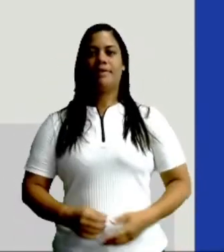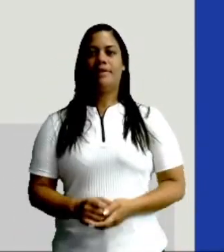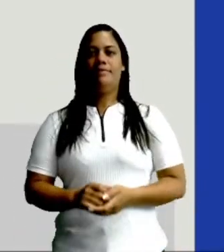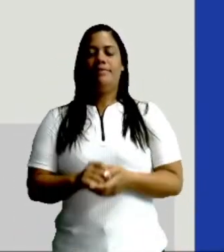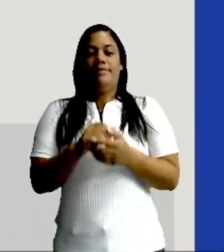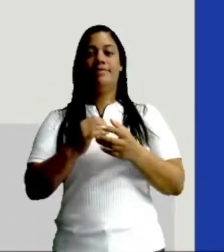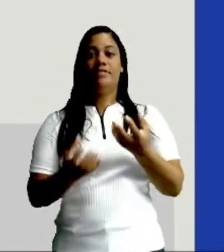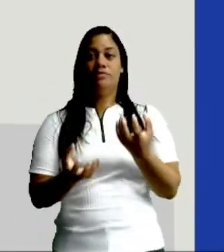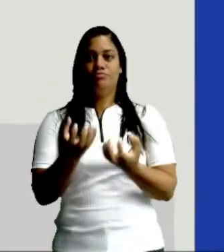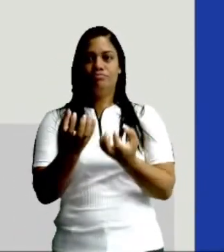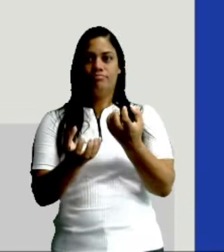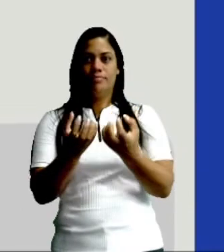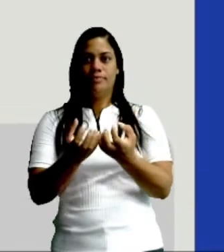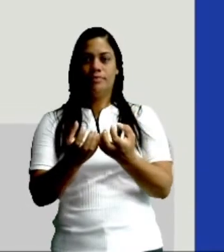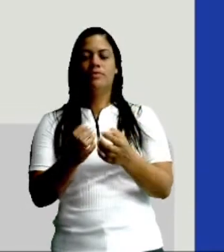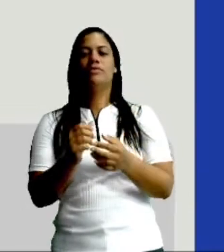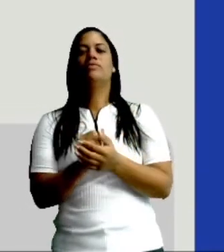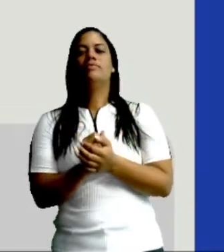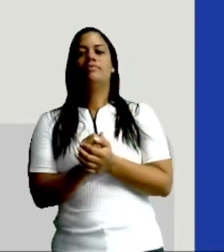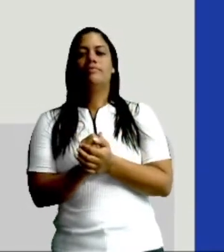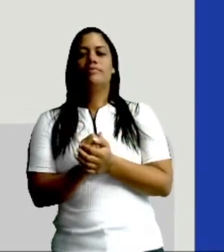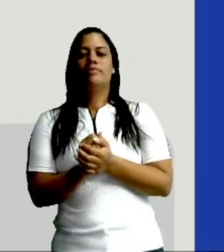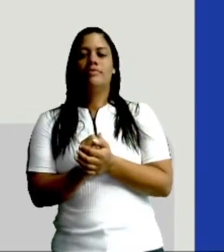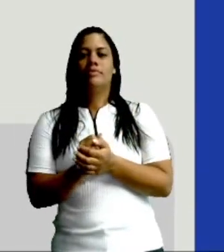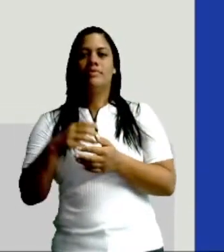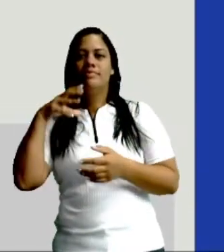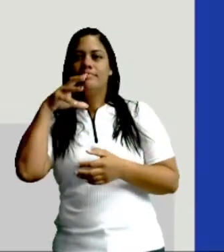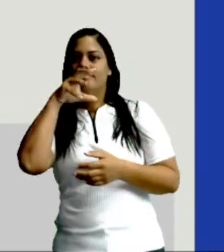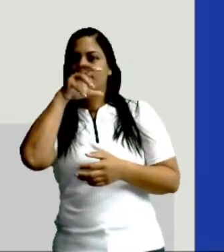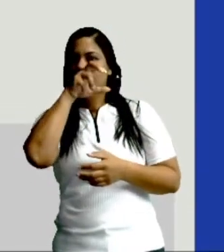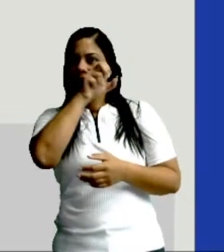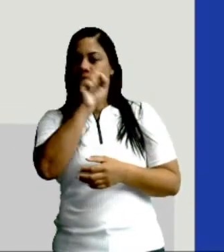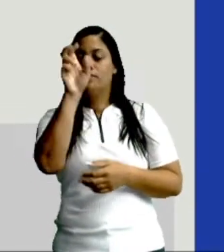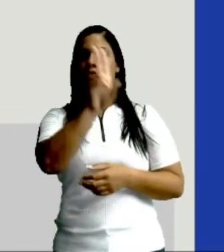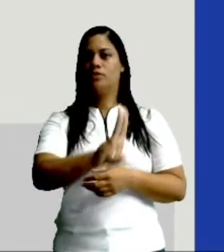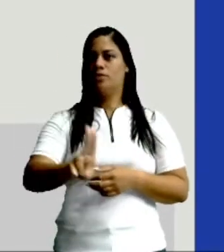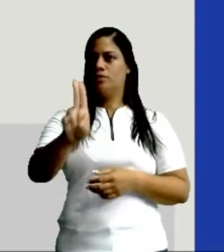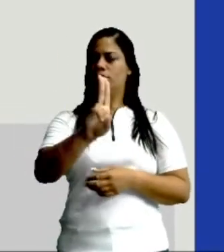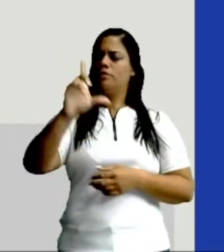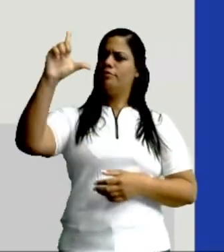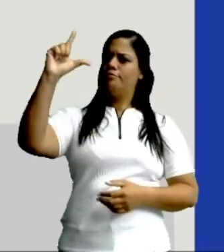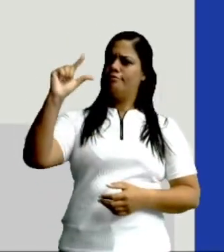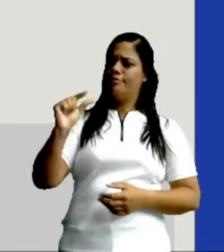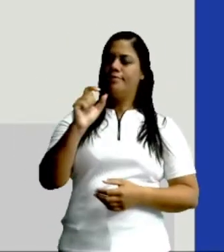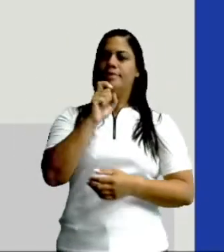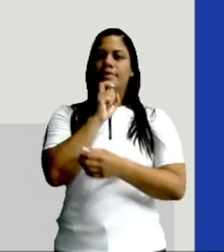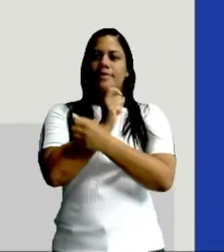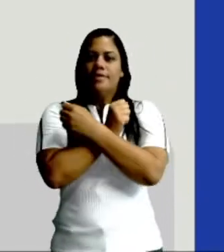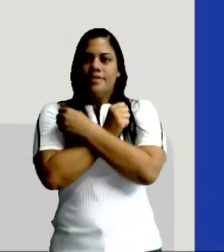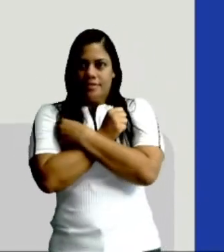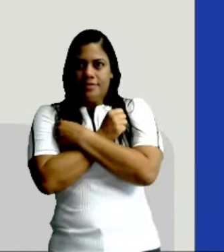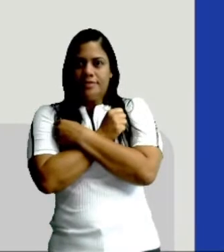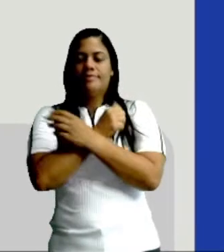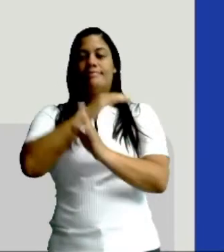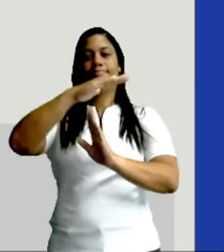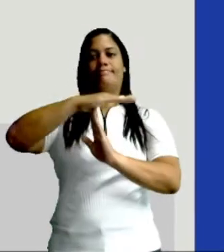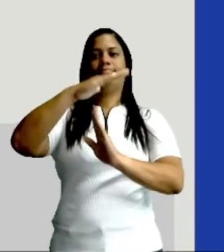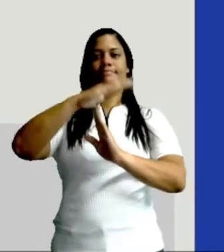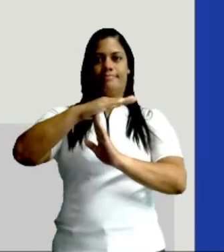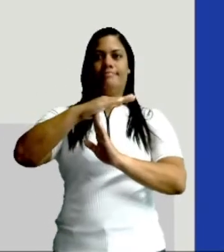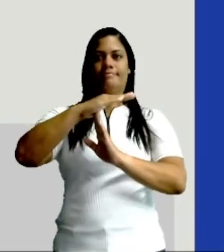Algumas lareiras e aquecedores são utilizados para amenizar o frio, que aumenta durante o